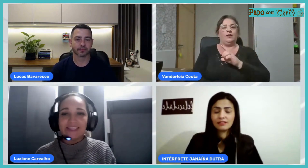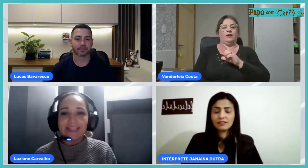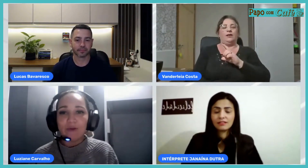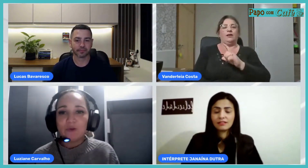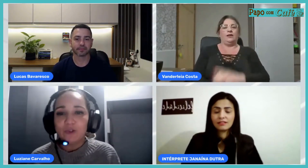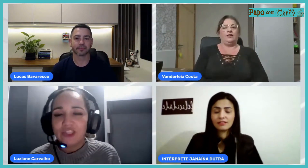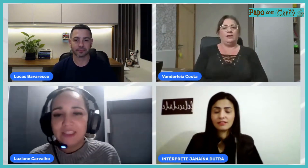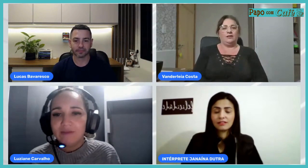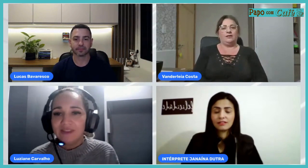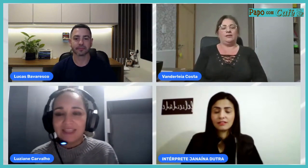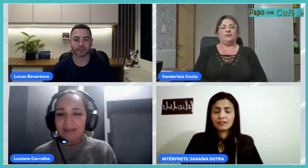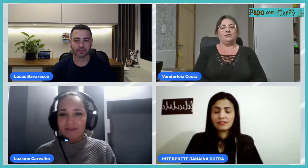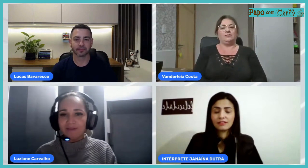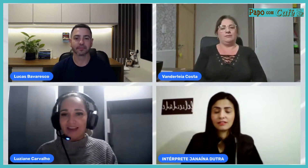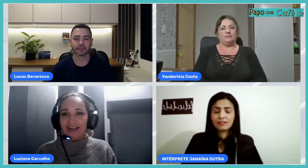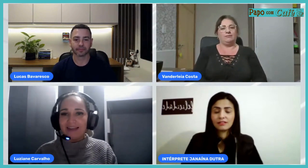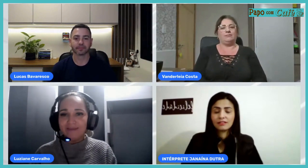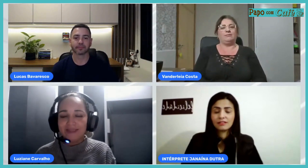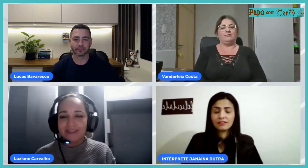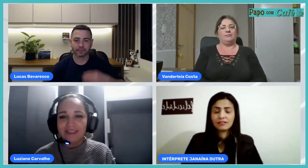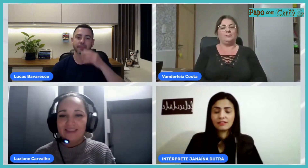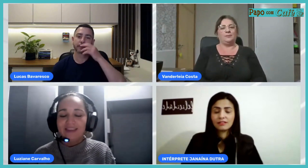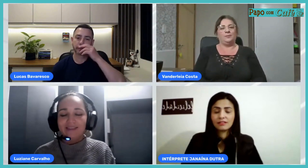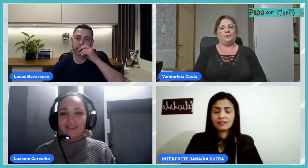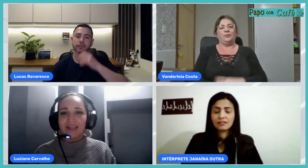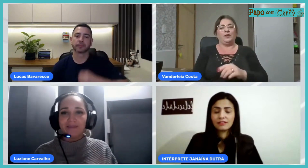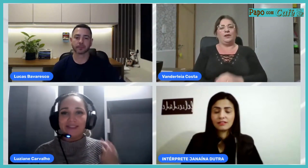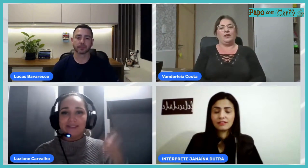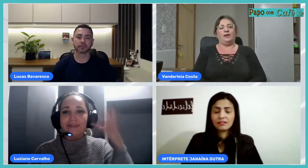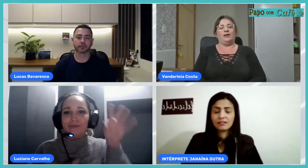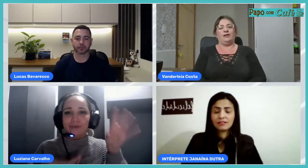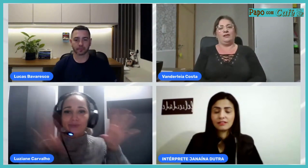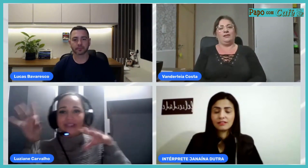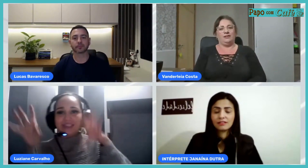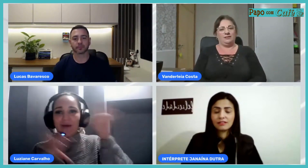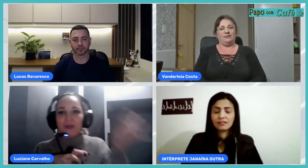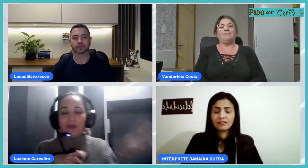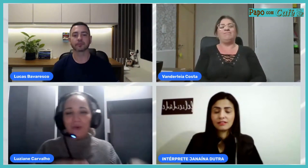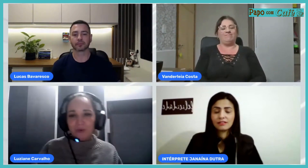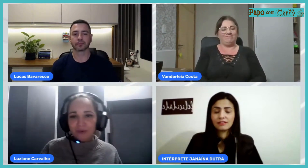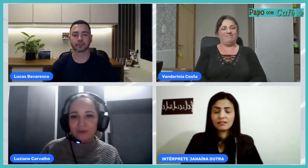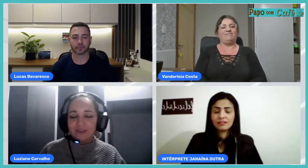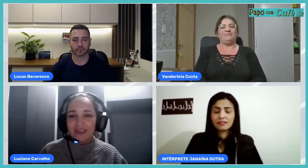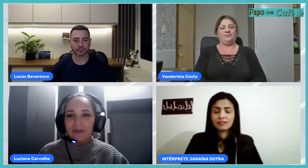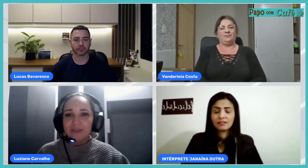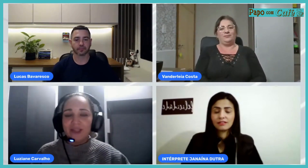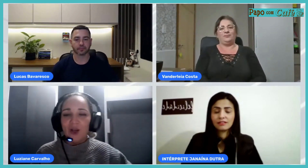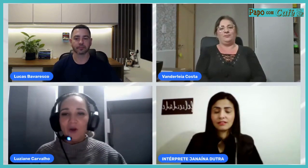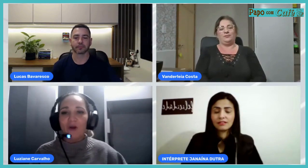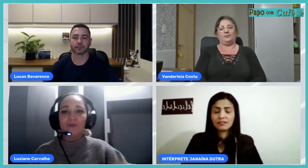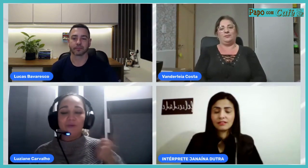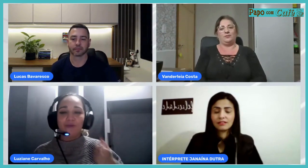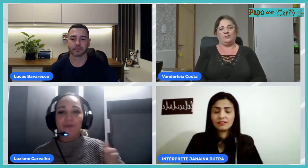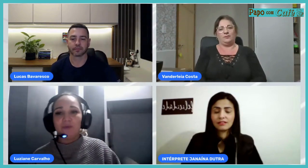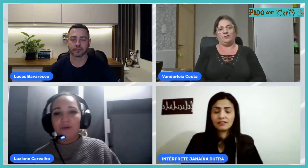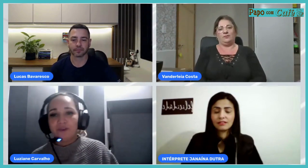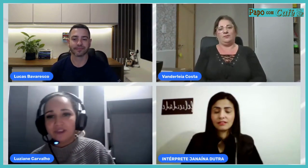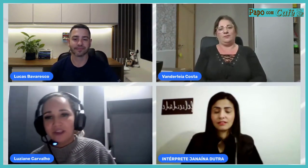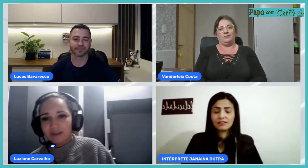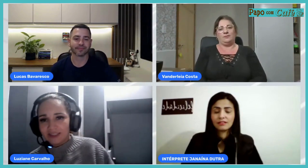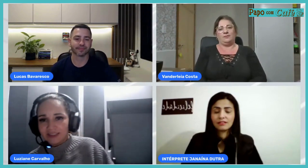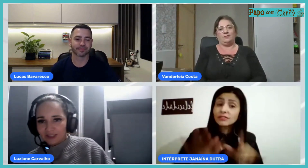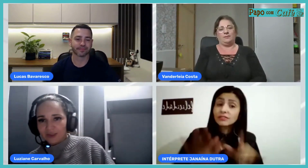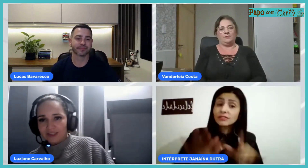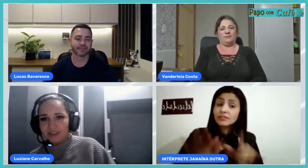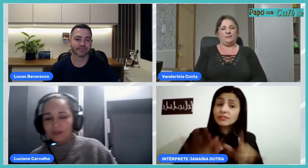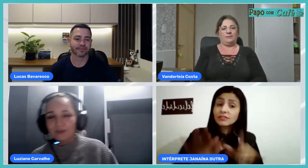meus pais até hoje não sabem falar Libras. Sabem, assim, um sinal que outro, né? Porque logo, meu irmão hoje